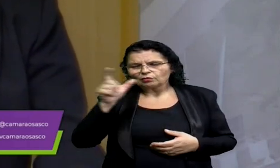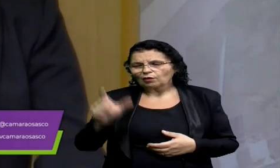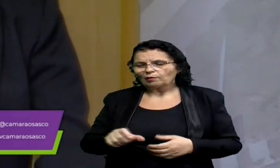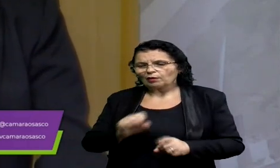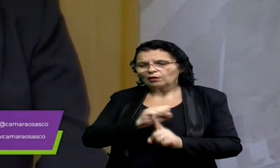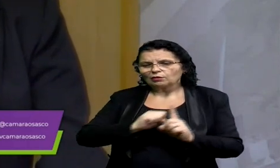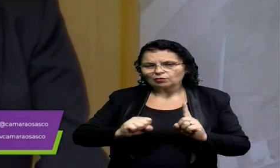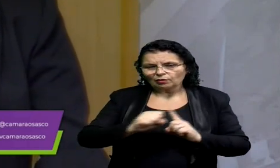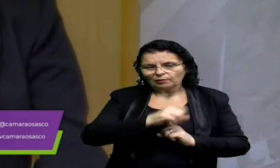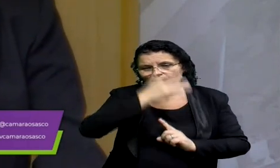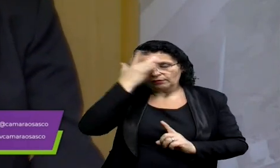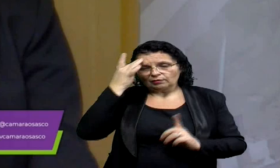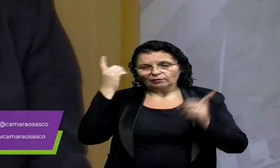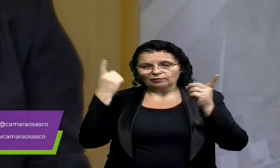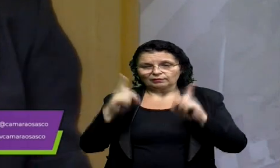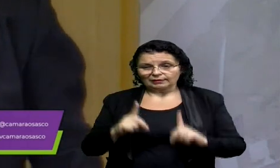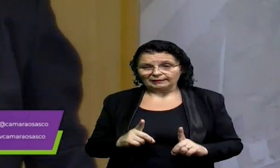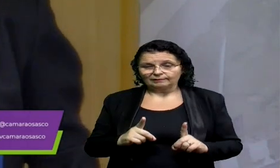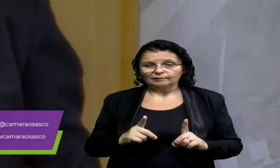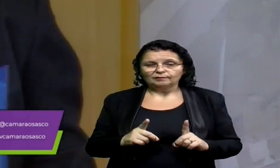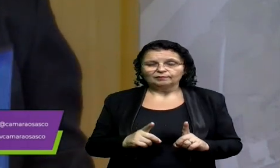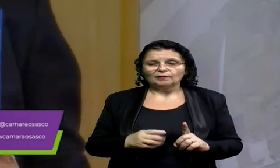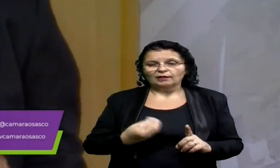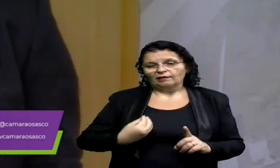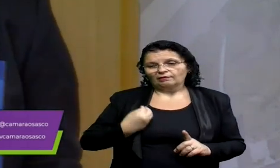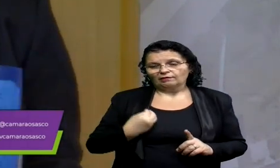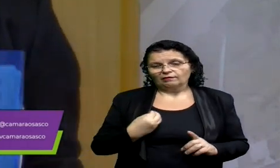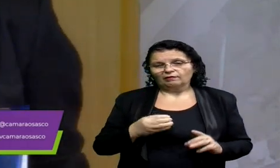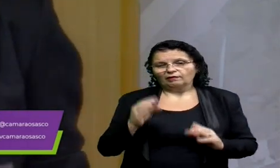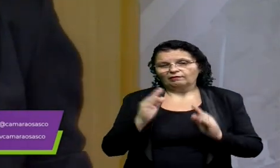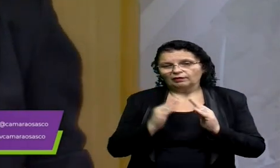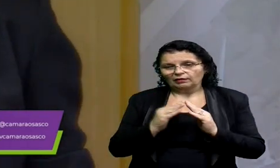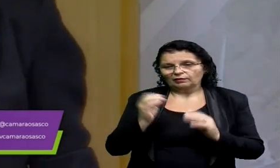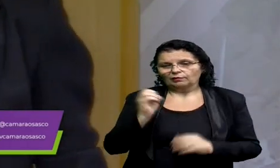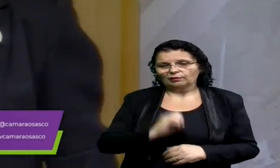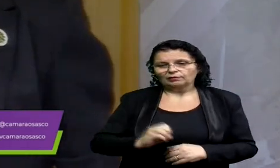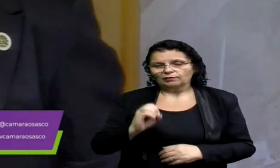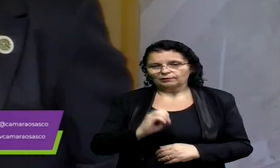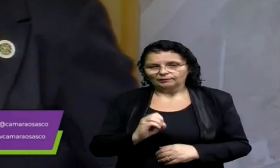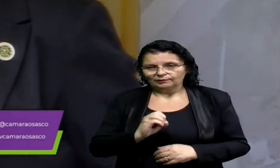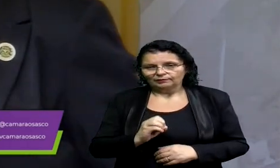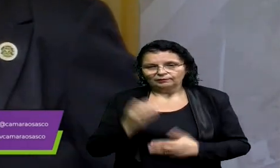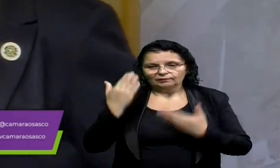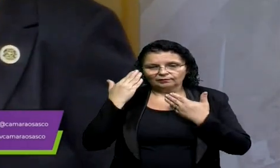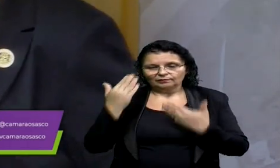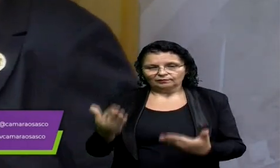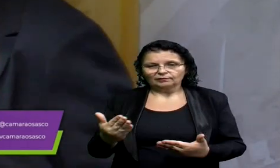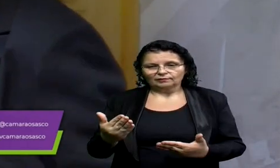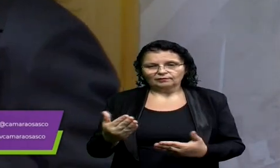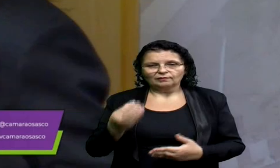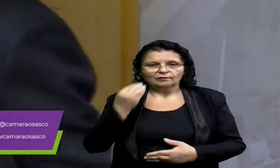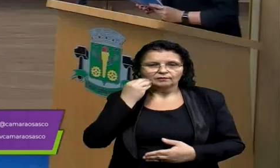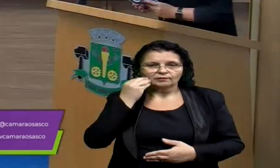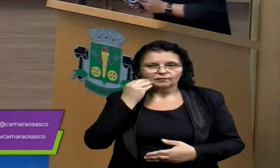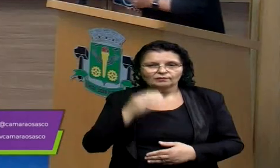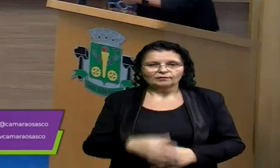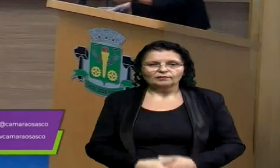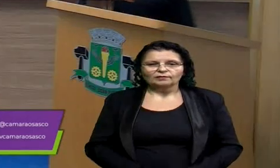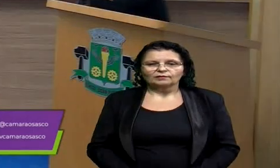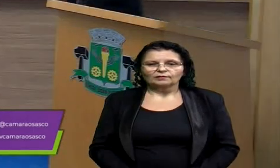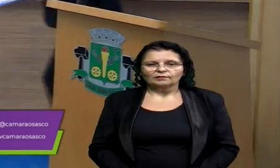socioeconômica das pessoas com deficiência residentes no município de Osasco muito obrigada por esta